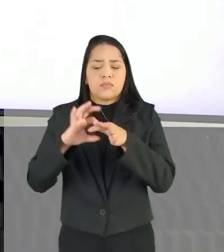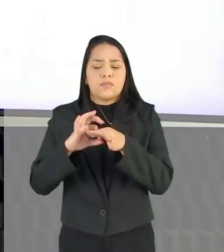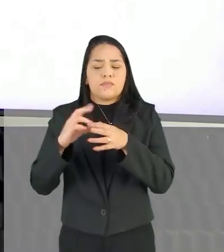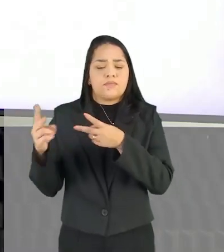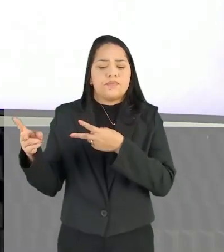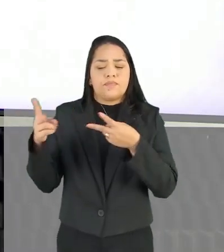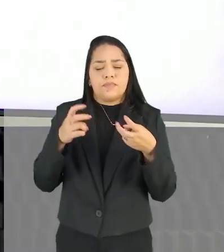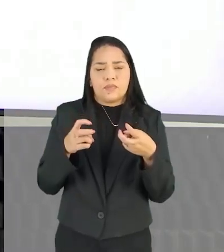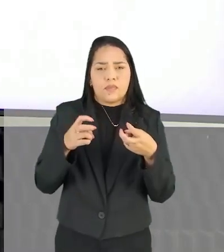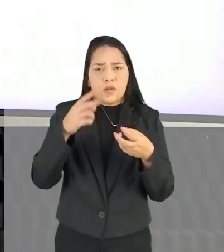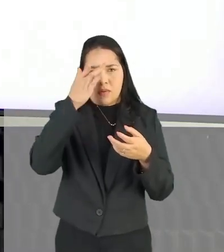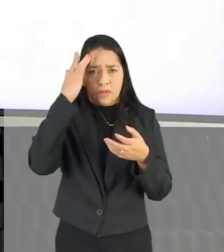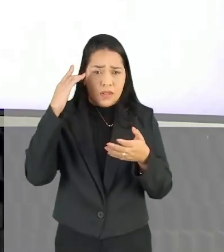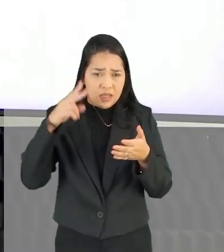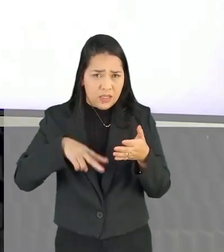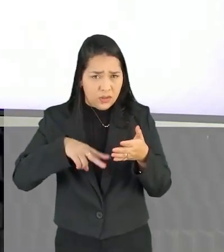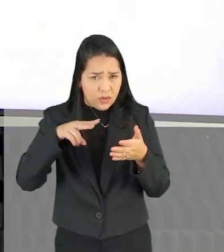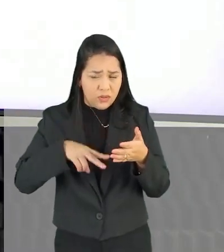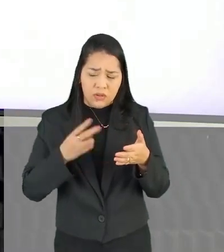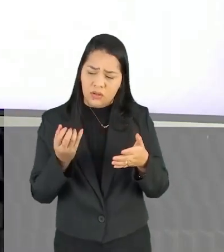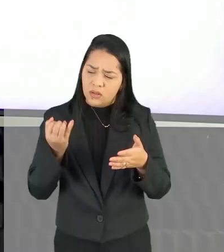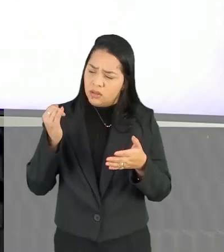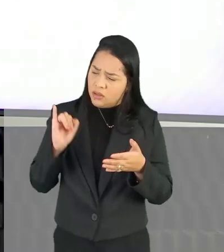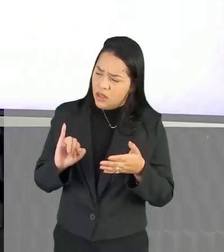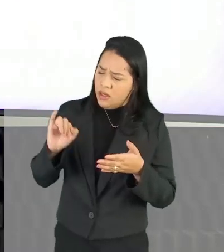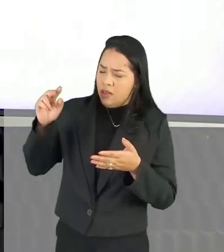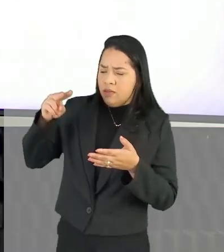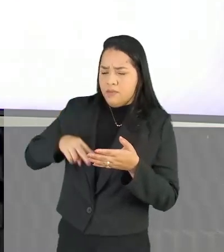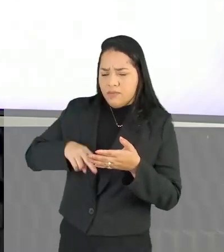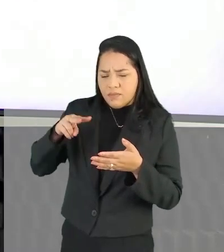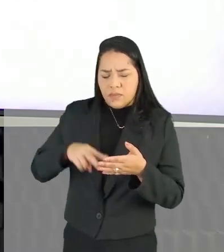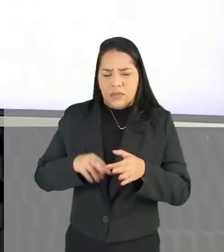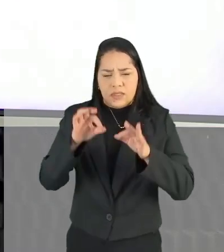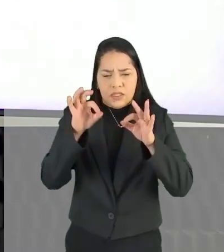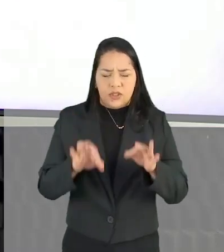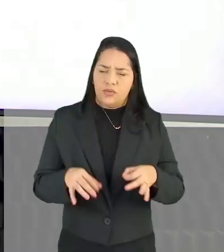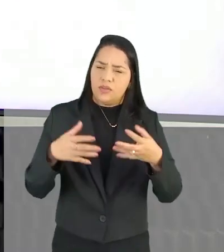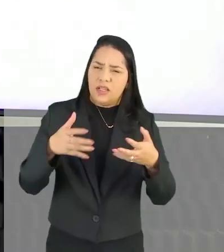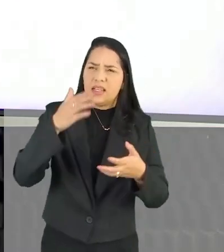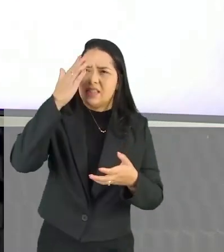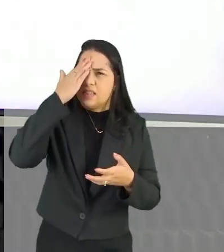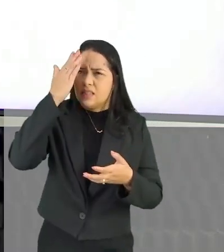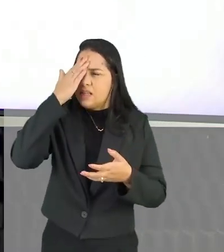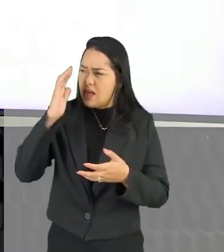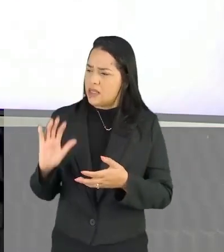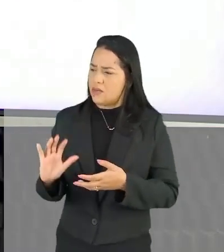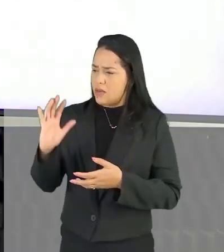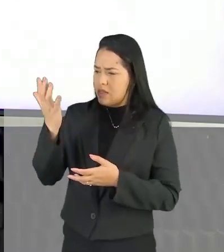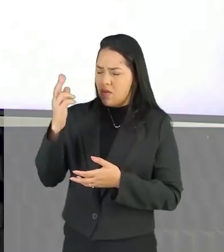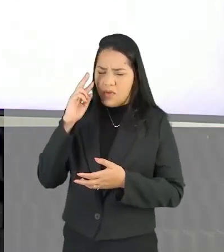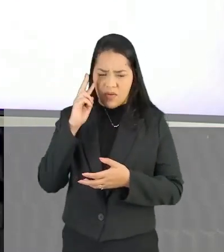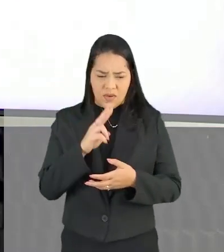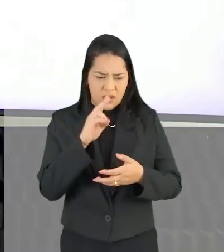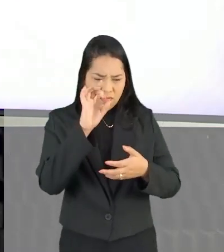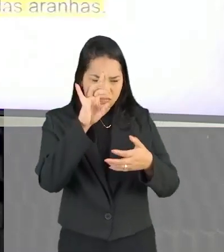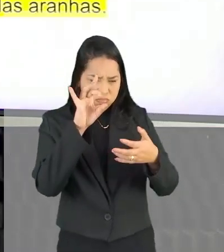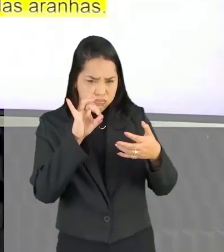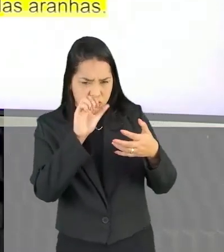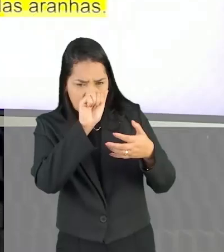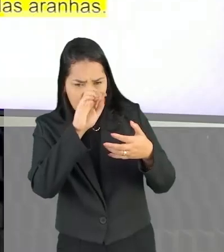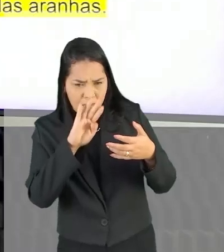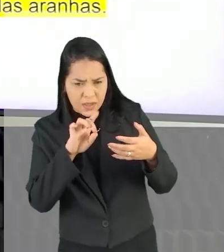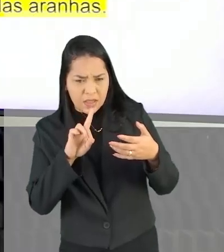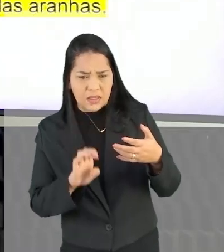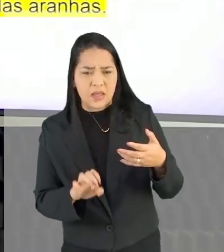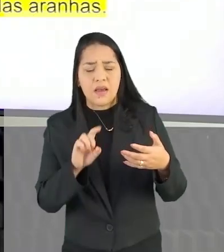percebe com o leitor. Então, se a gente for fazer a leitura certinho, tentar verificar essa situação e olhando cada uma dessas